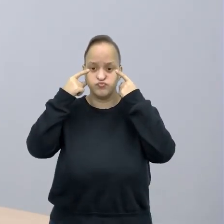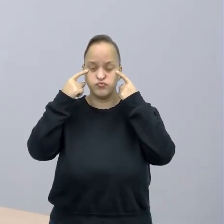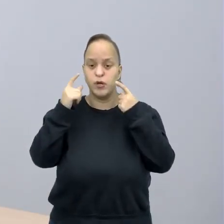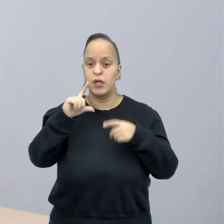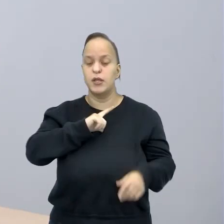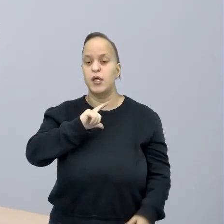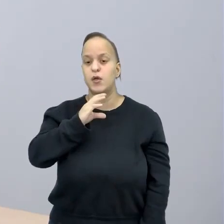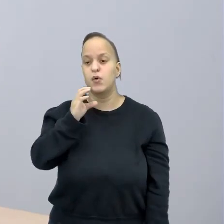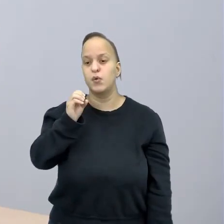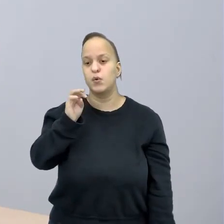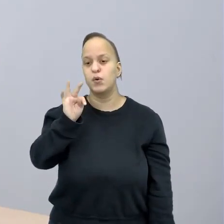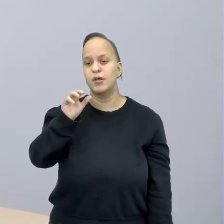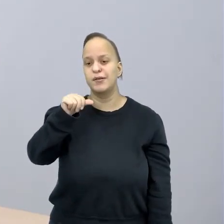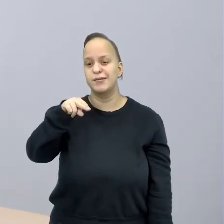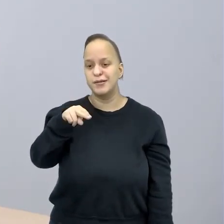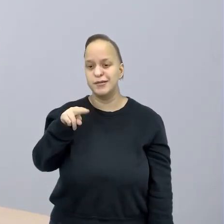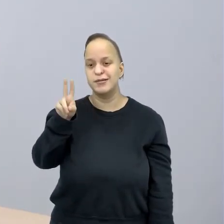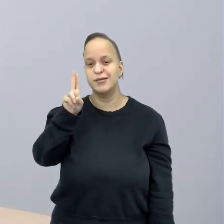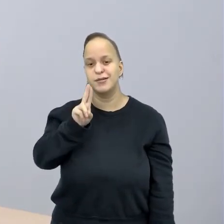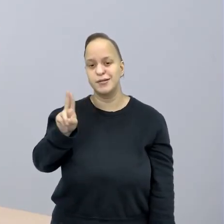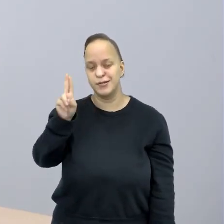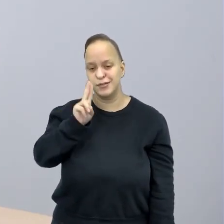coltan, que utiliza